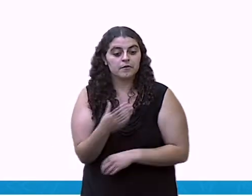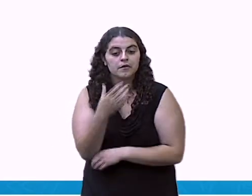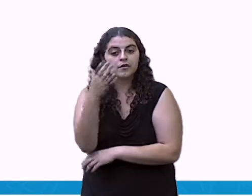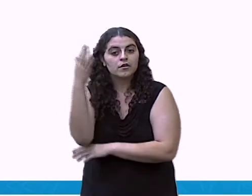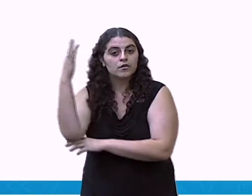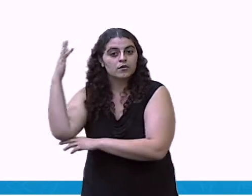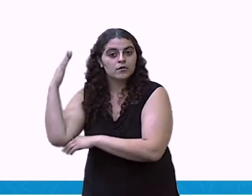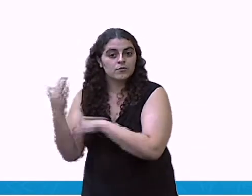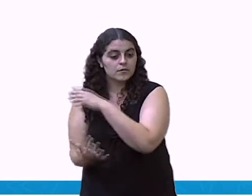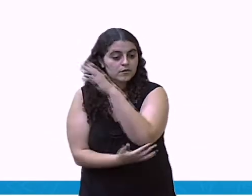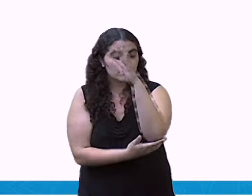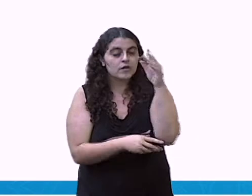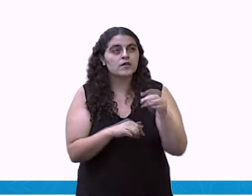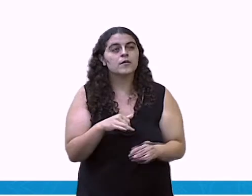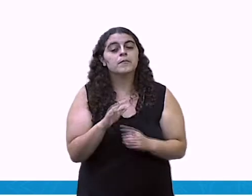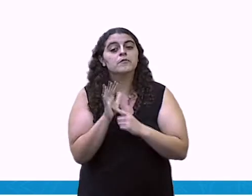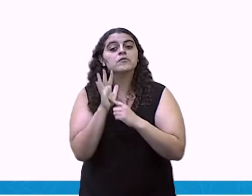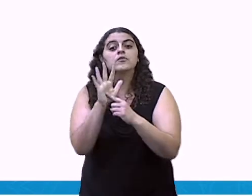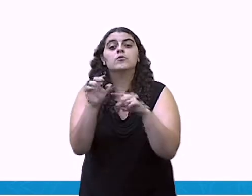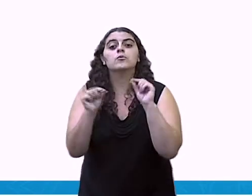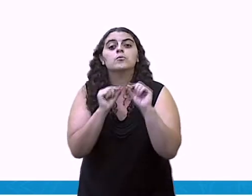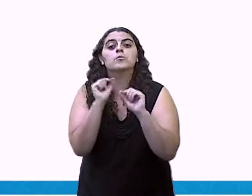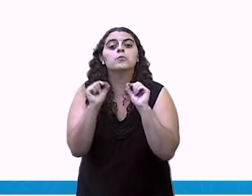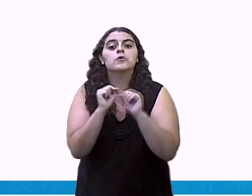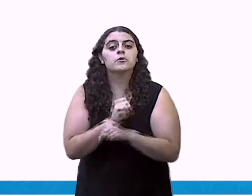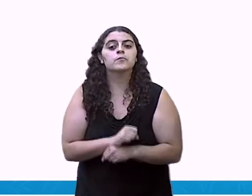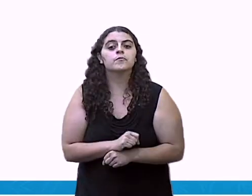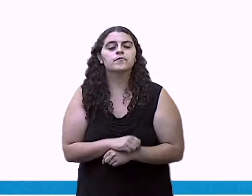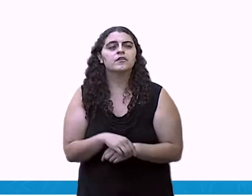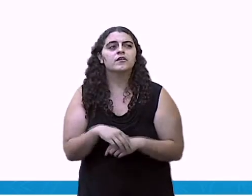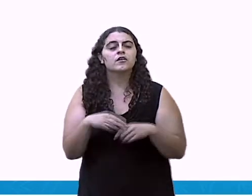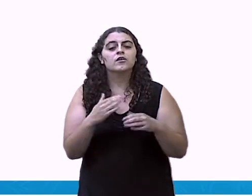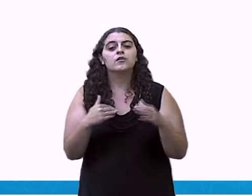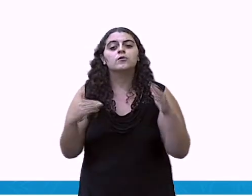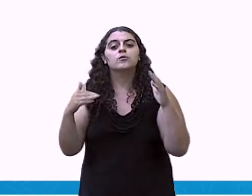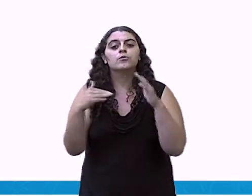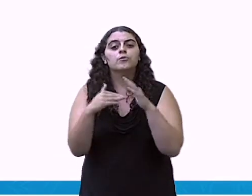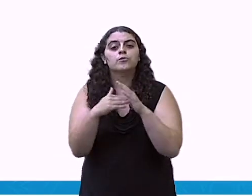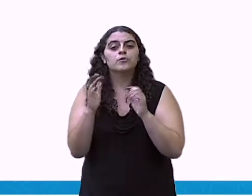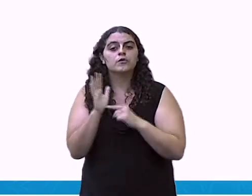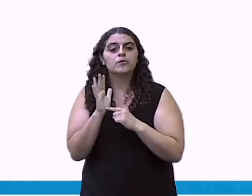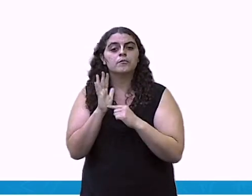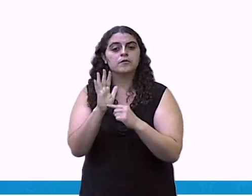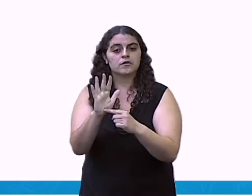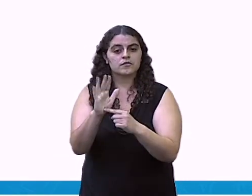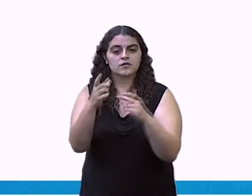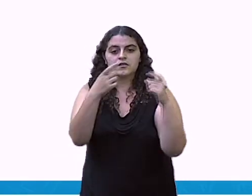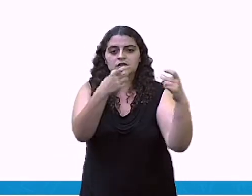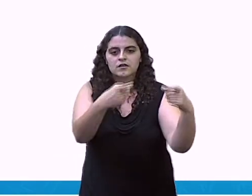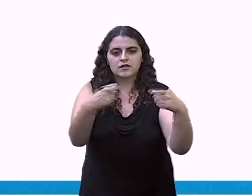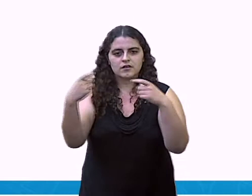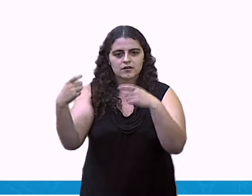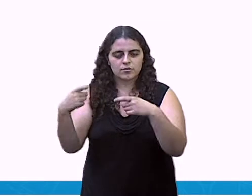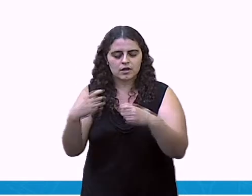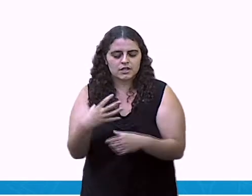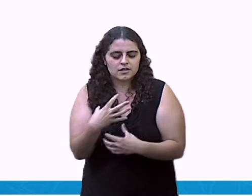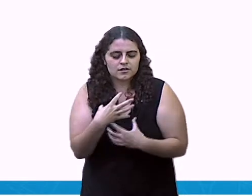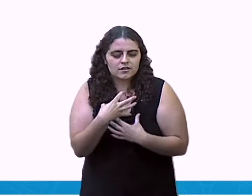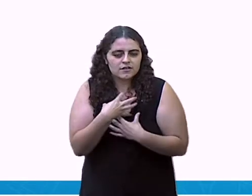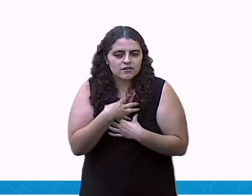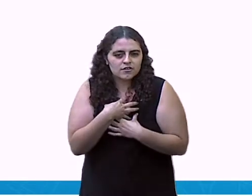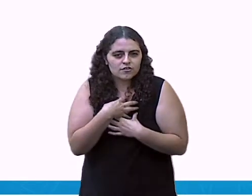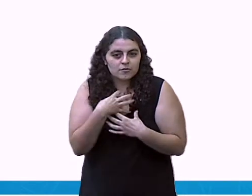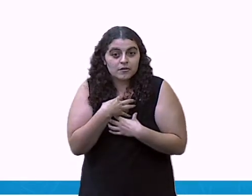Fravetti, ele induz ao quê? Que tudo aquilo que remete a uma paisagem, ele está nos sentimentos, naquilo que